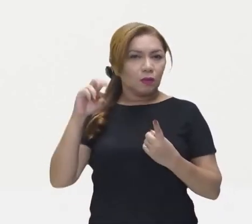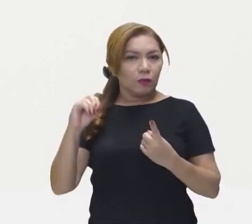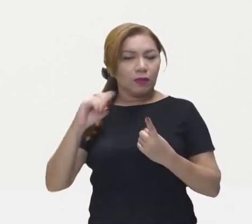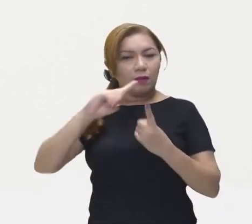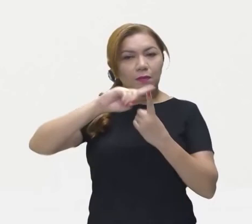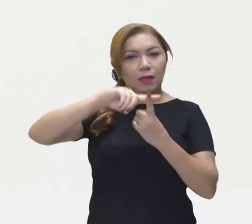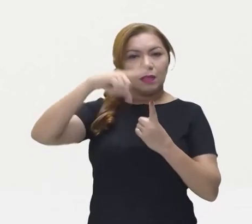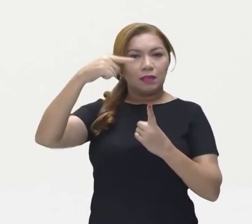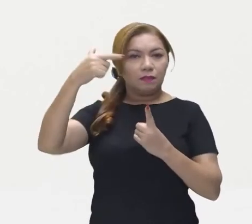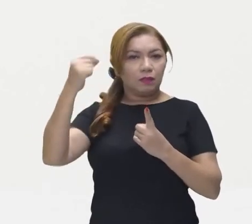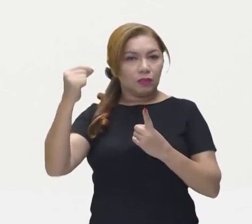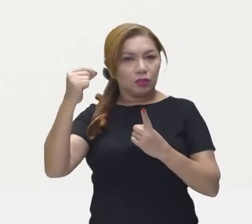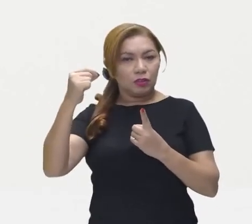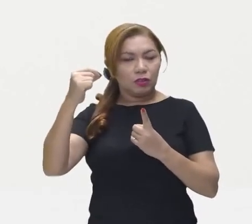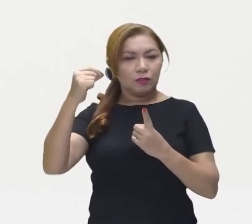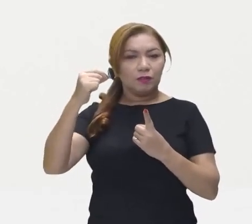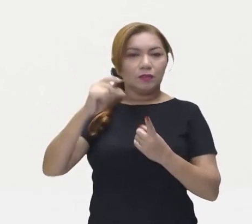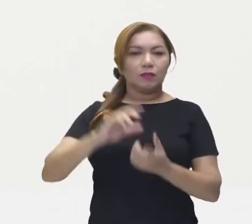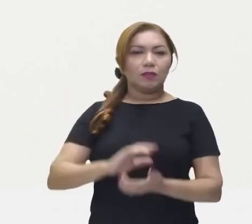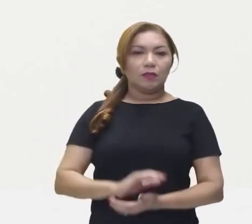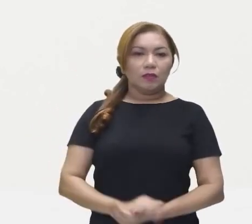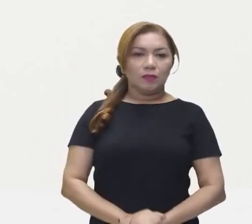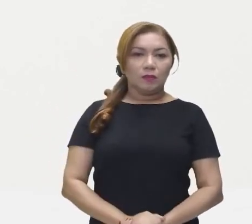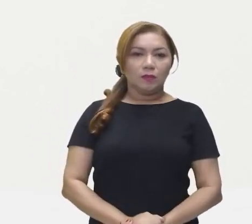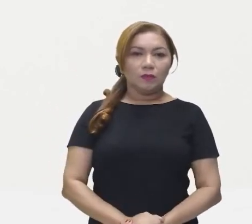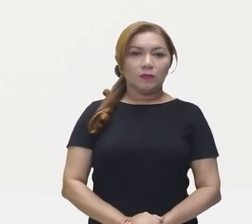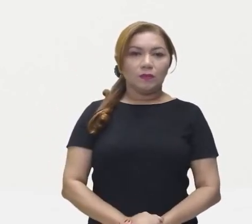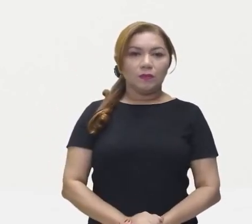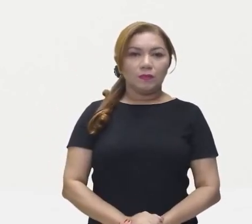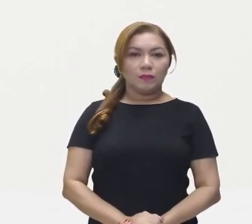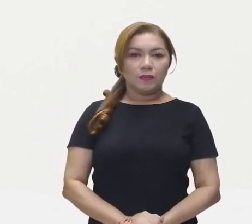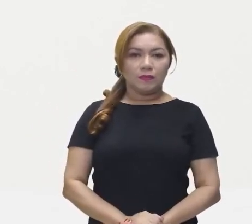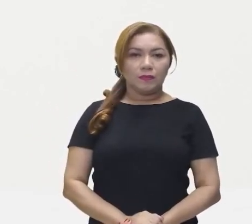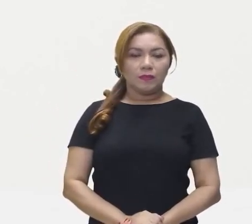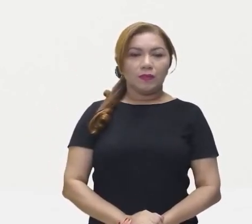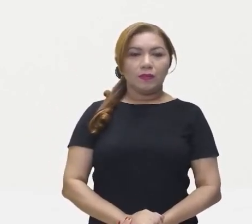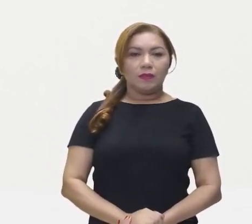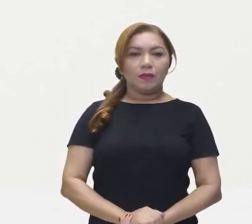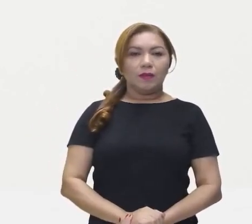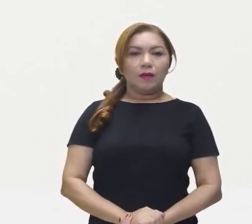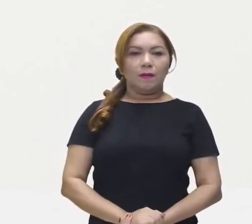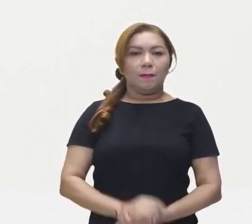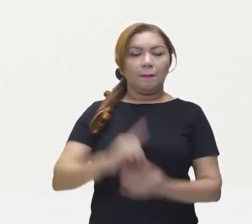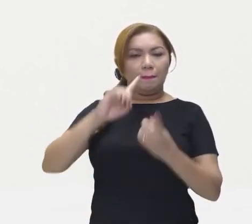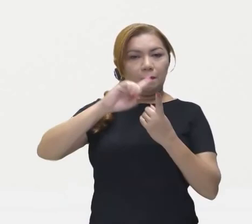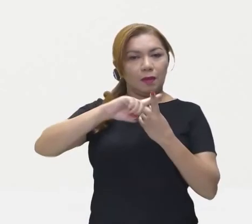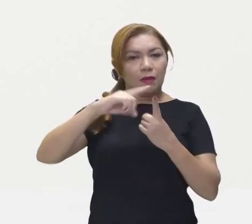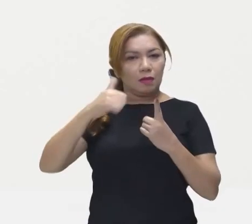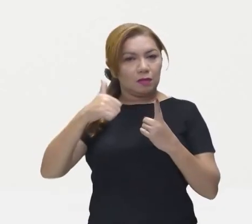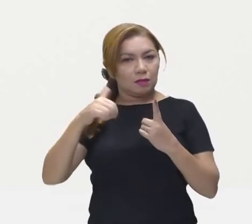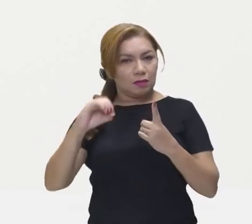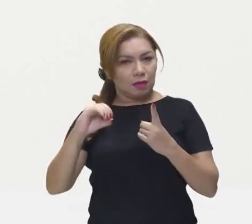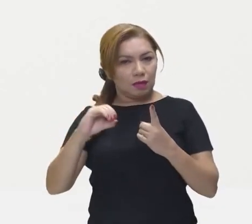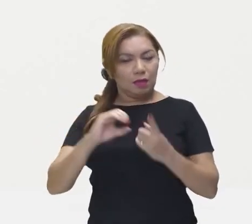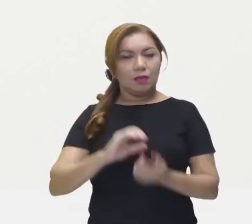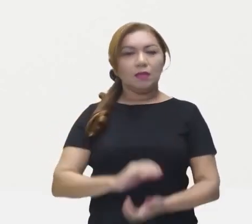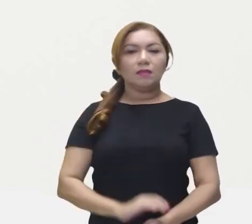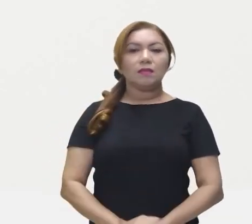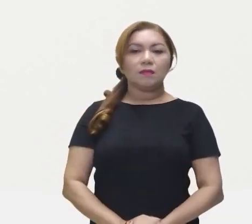20 mais esses 20 aqui, mais 10,